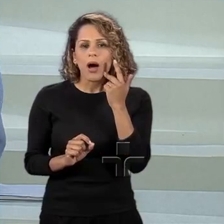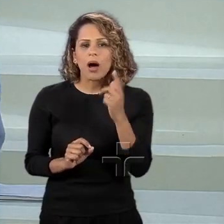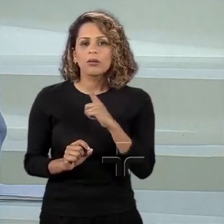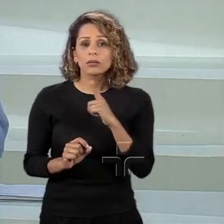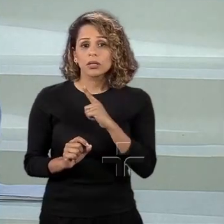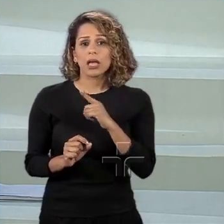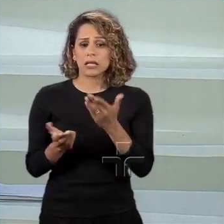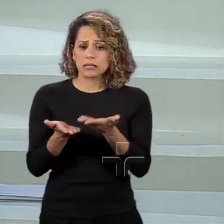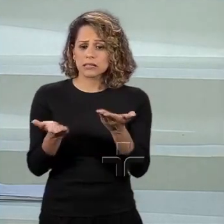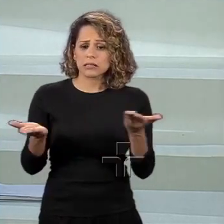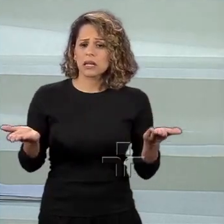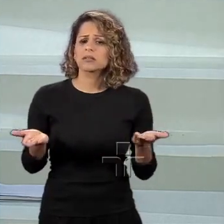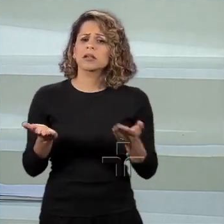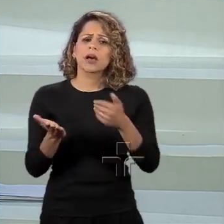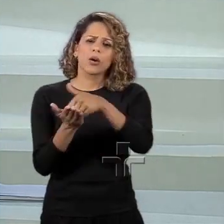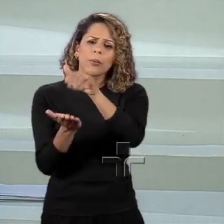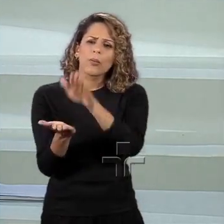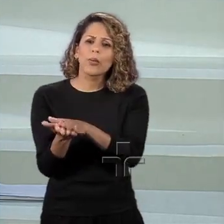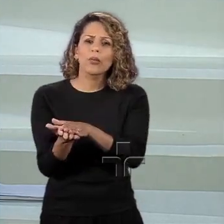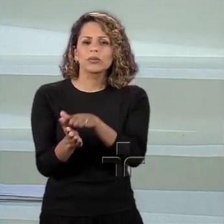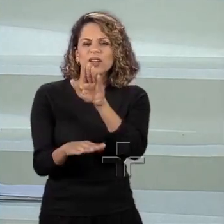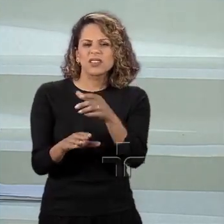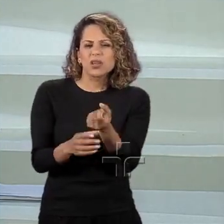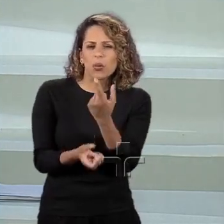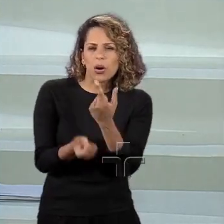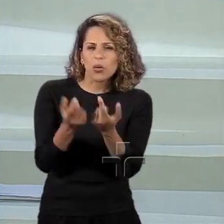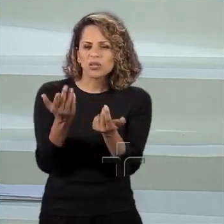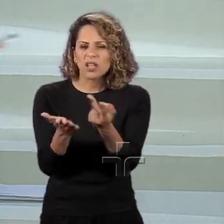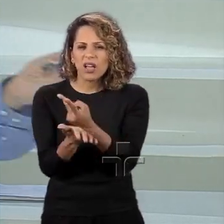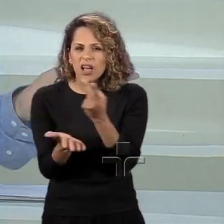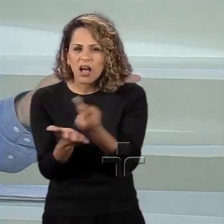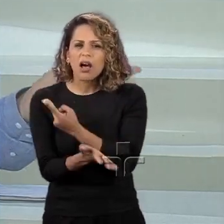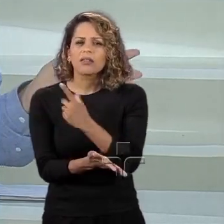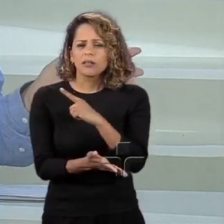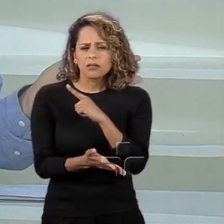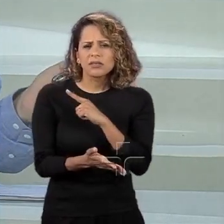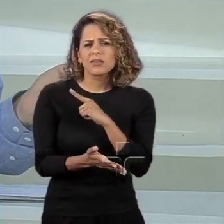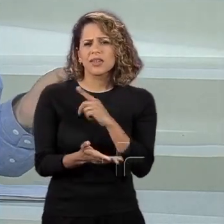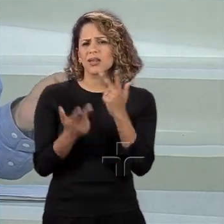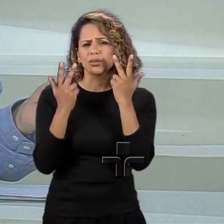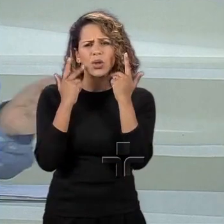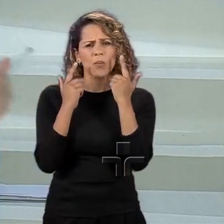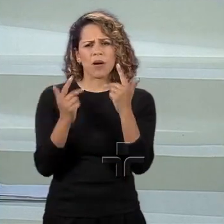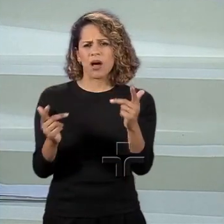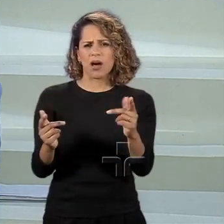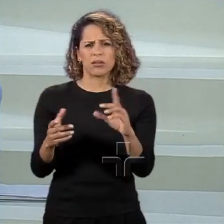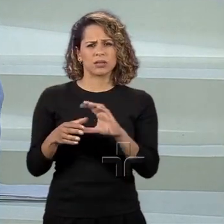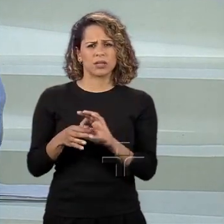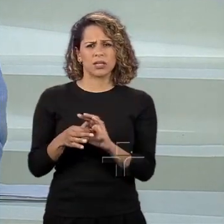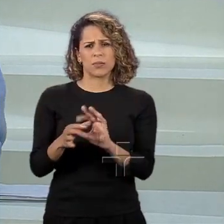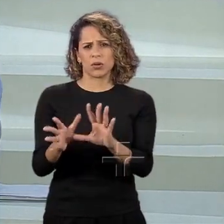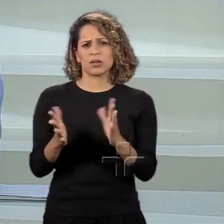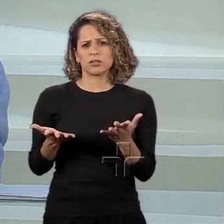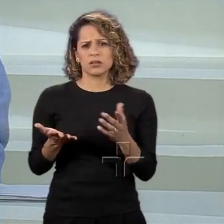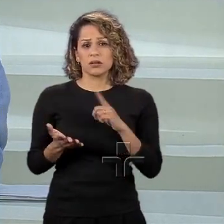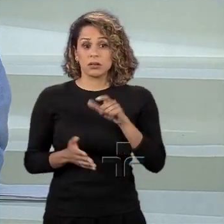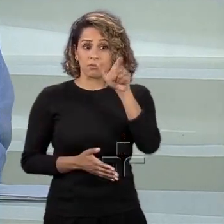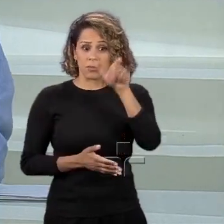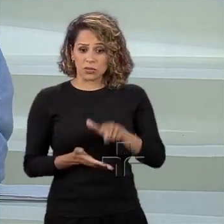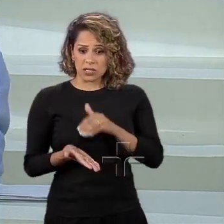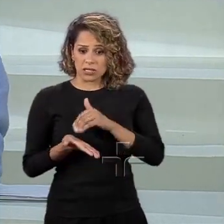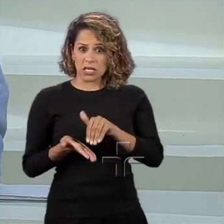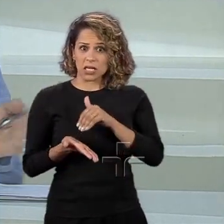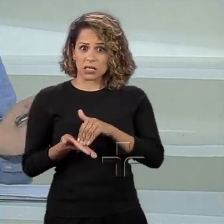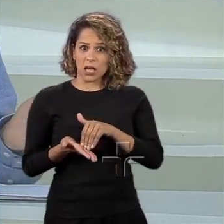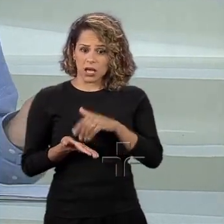vezes multa porque houve alguma coisa errada, alguma formalidade que não foi cumprida. Eduardo. Isso é da democracia. Quem é secretário, quem assume o executivo, tem